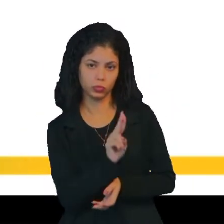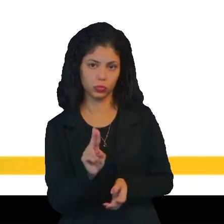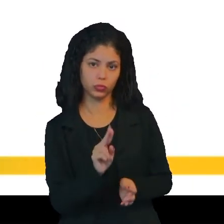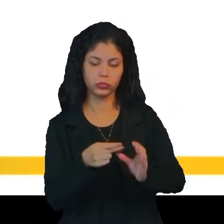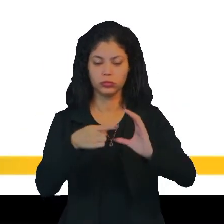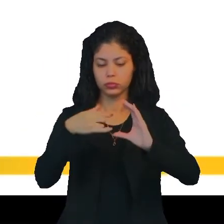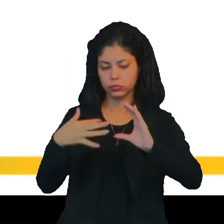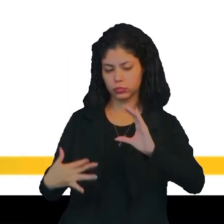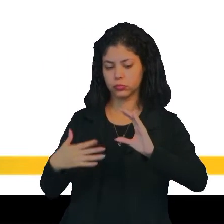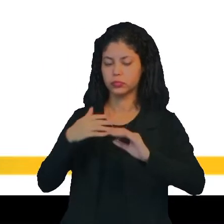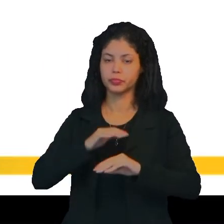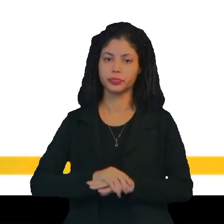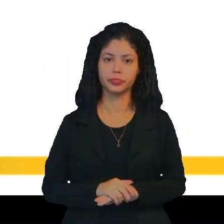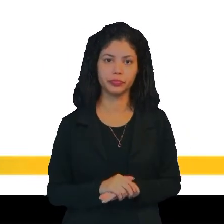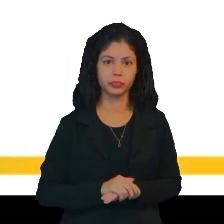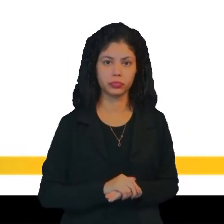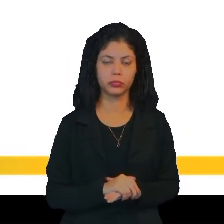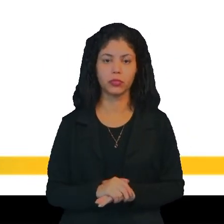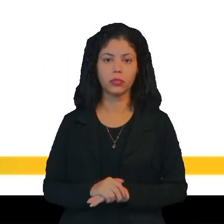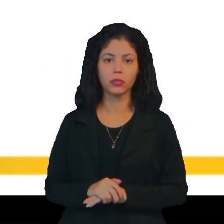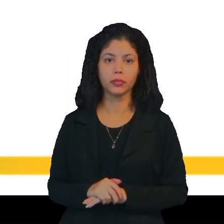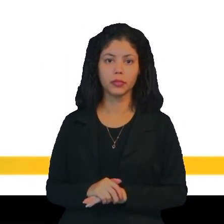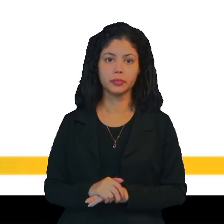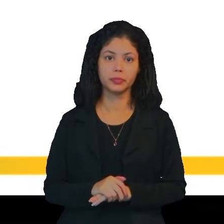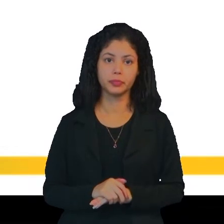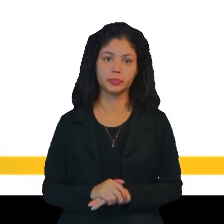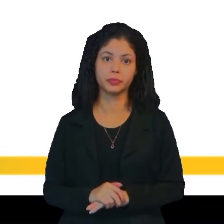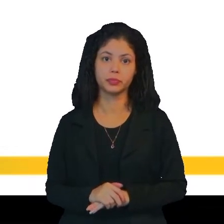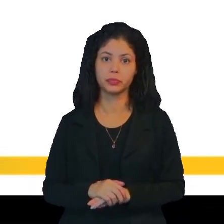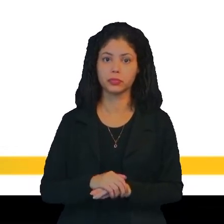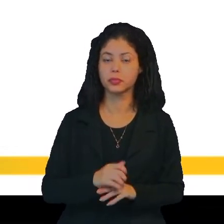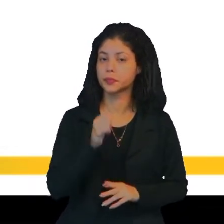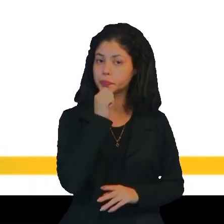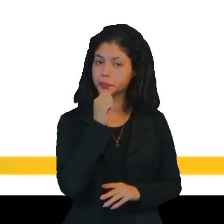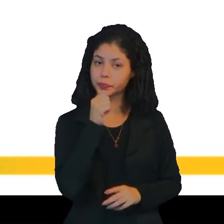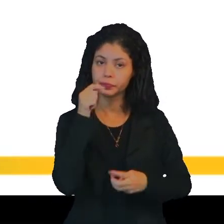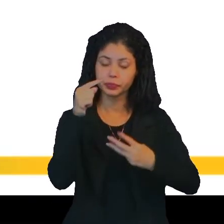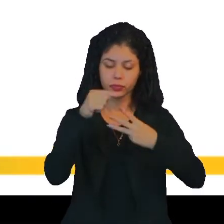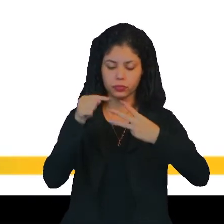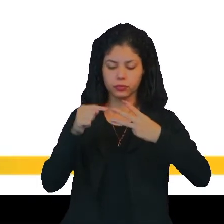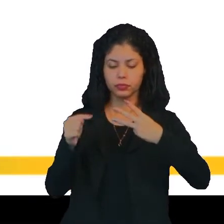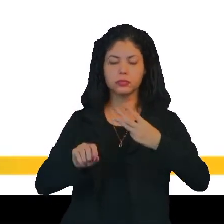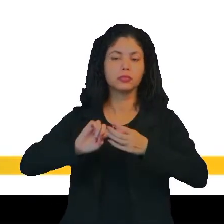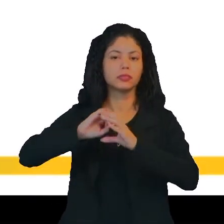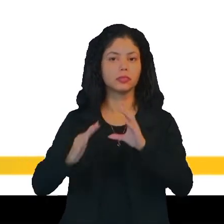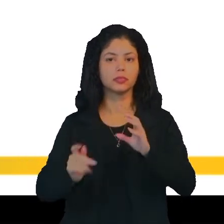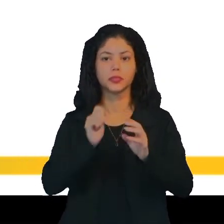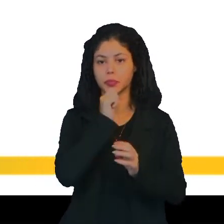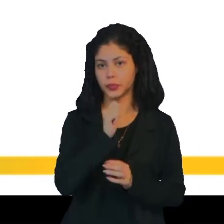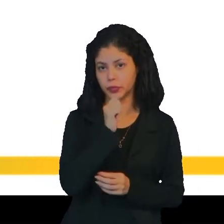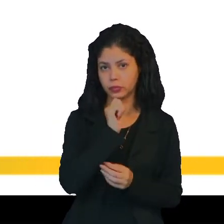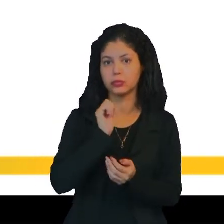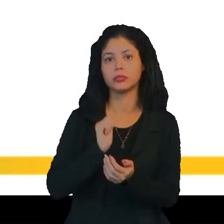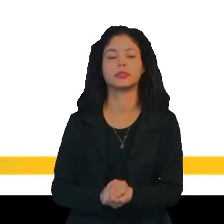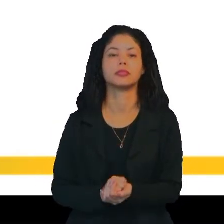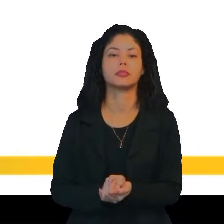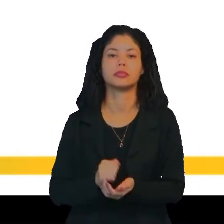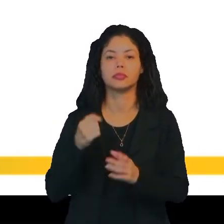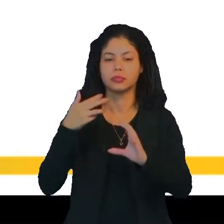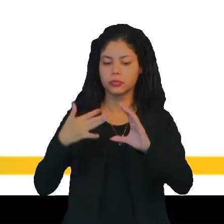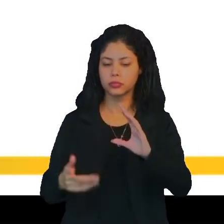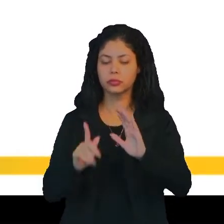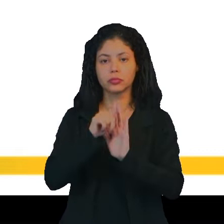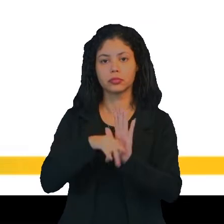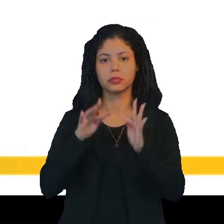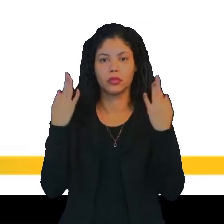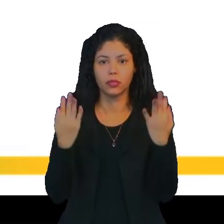nomenclatura para espécie. Para Linneu, além dessas três categorias taxonômicas, espécie,